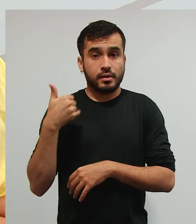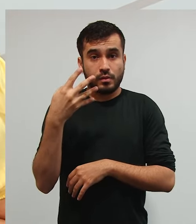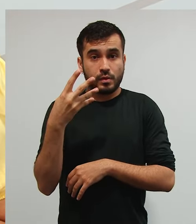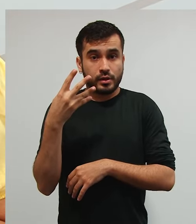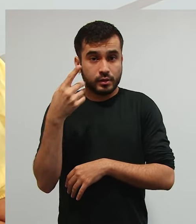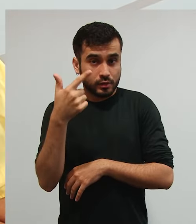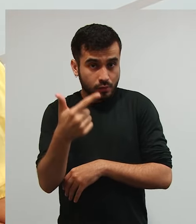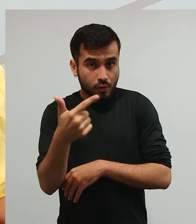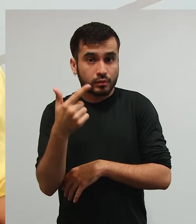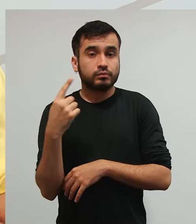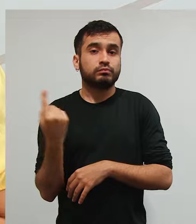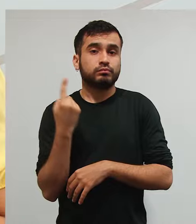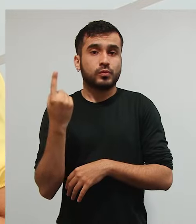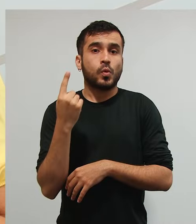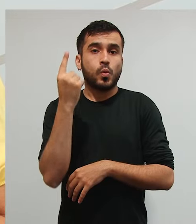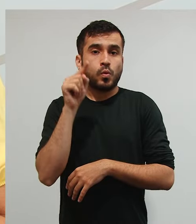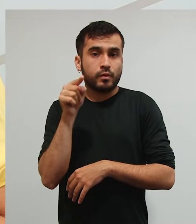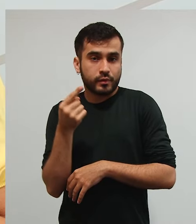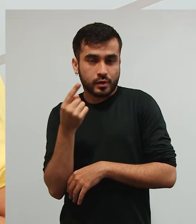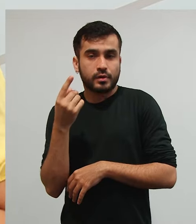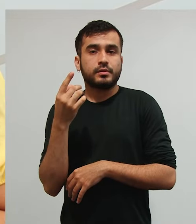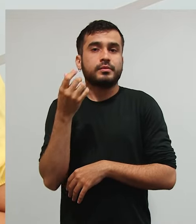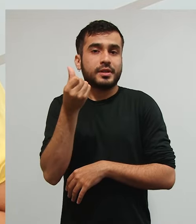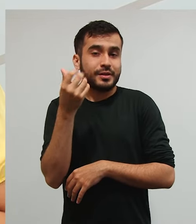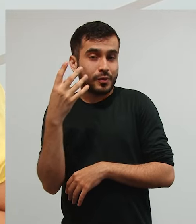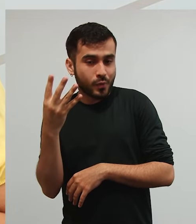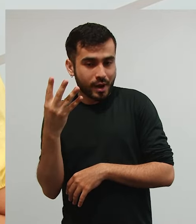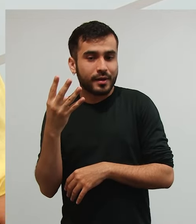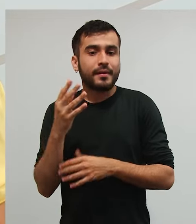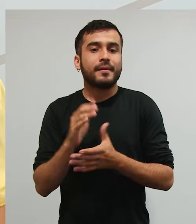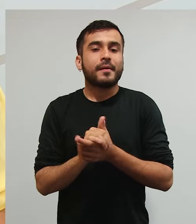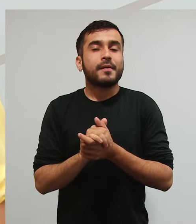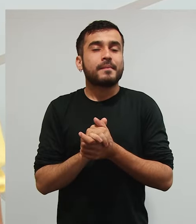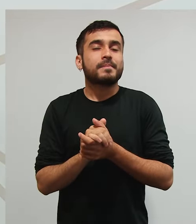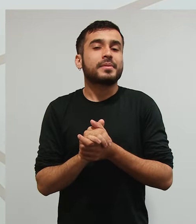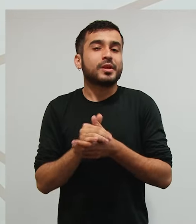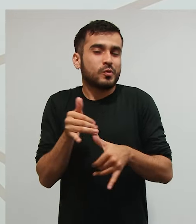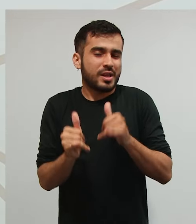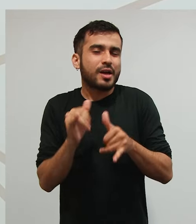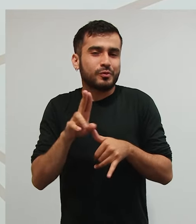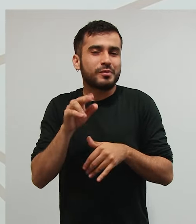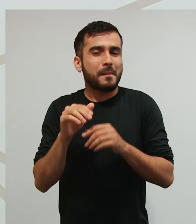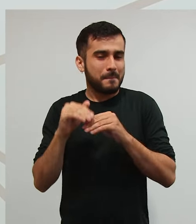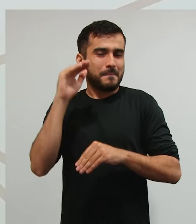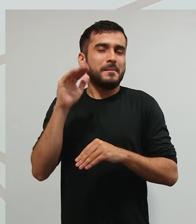tenho 42 anos, 1,64 m, de salto eu fico um pouquinho mais alta.